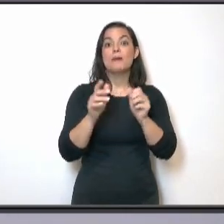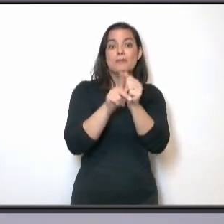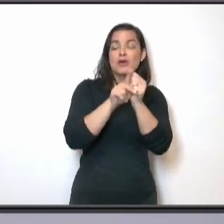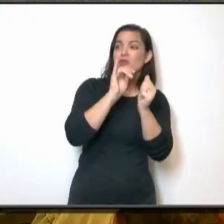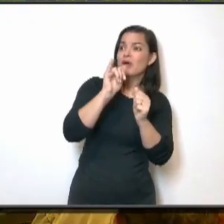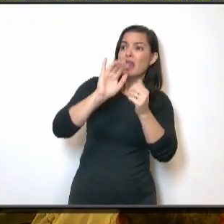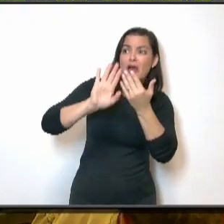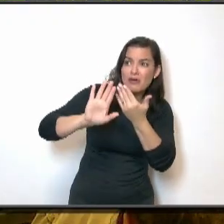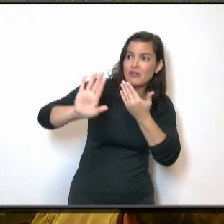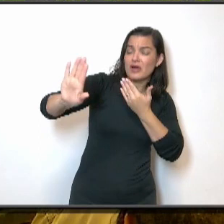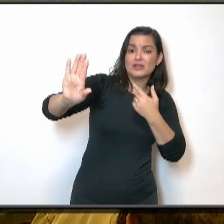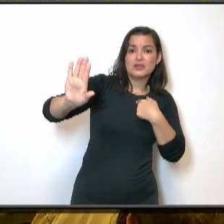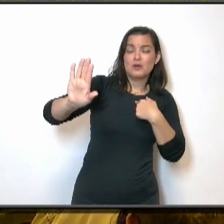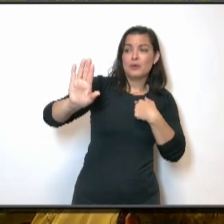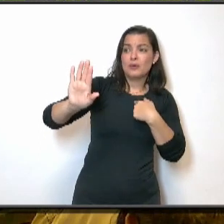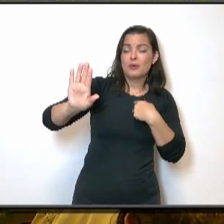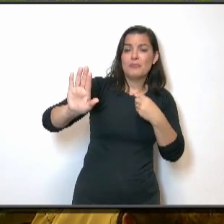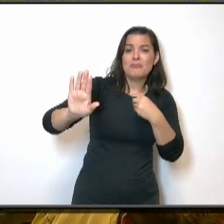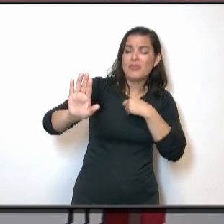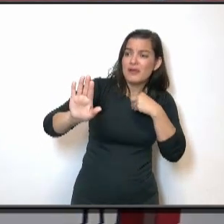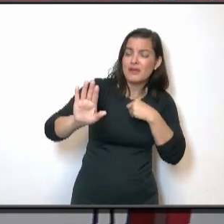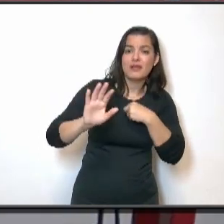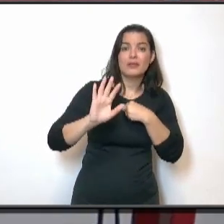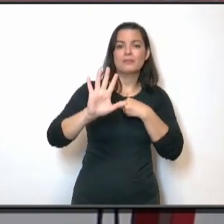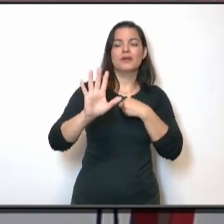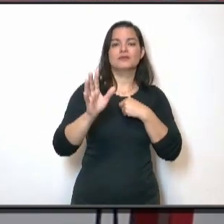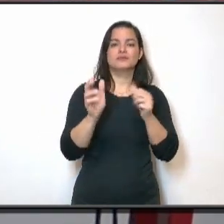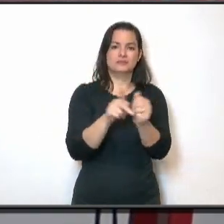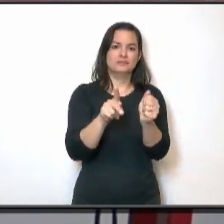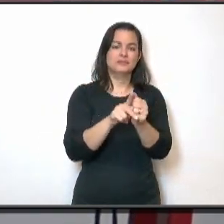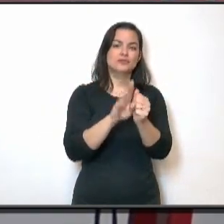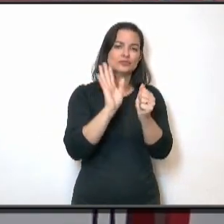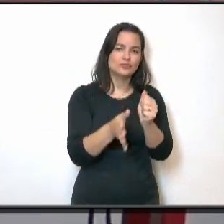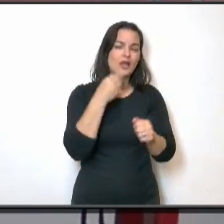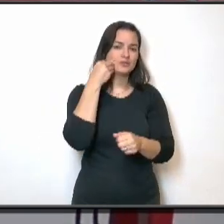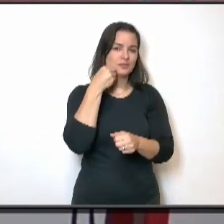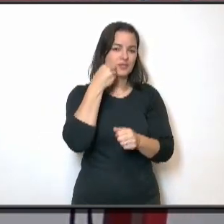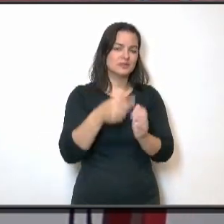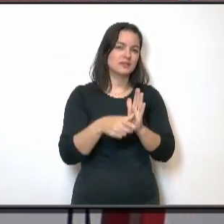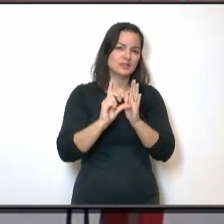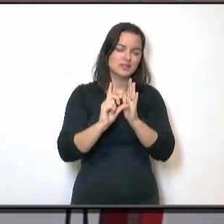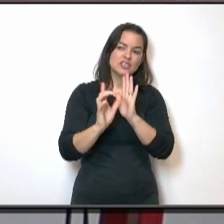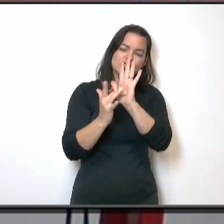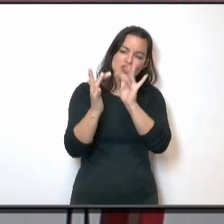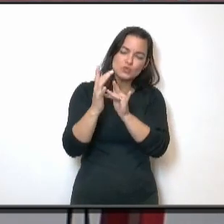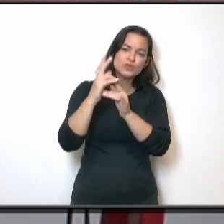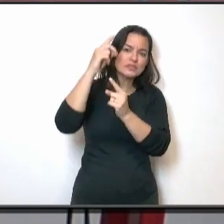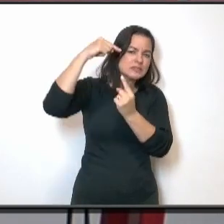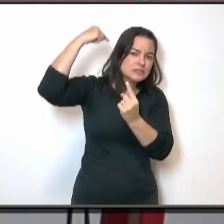pecador. Mas Pedro havia experimentado que Jesus, santo, santo,